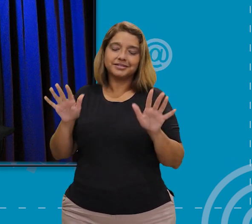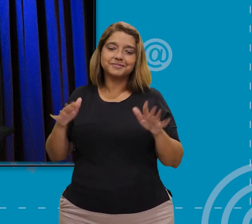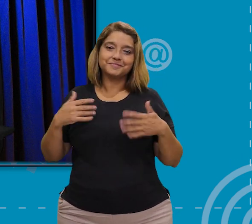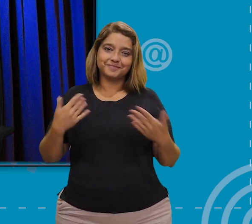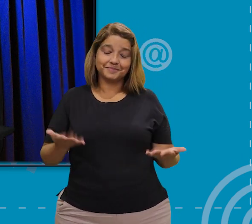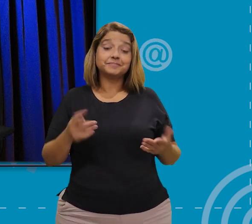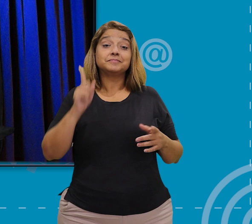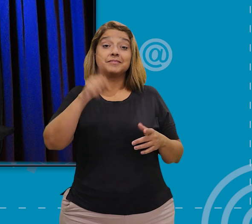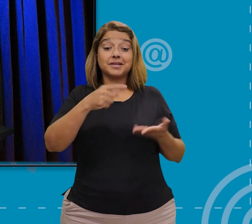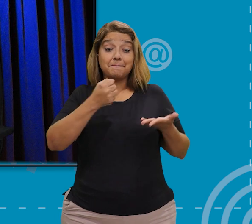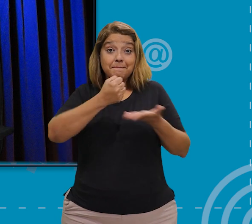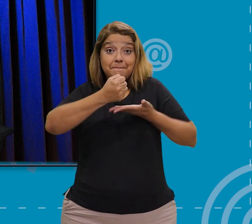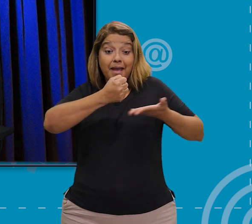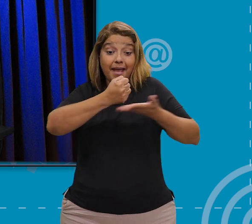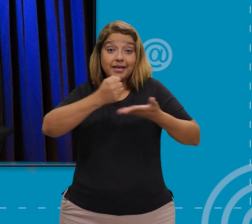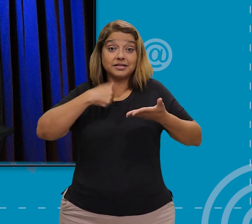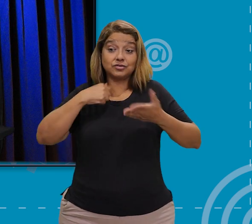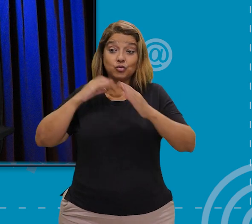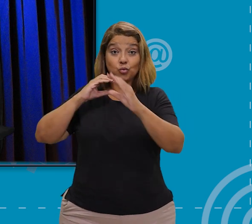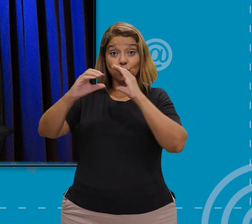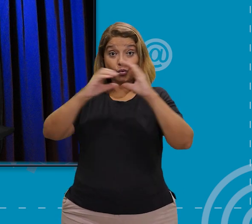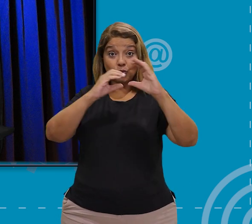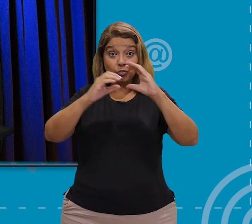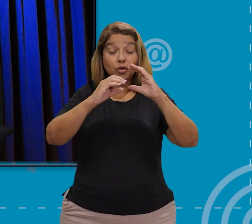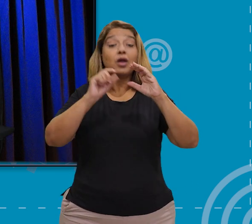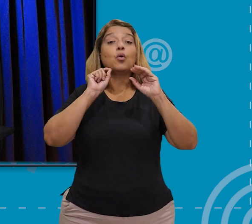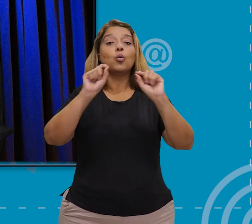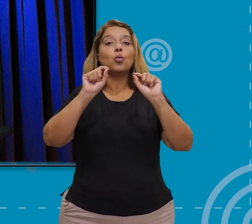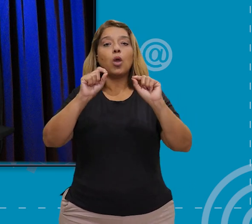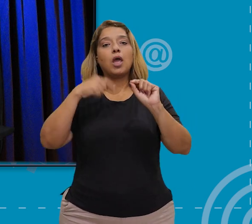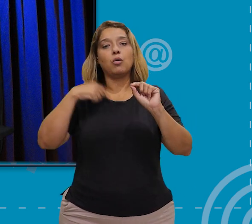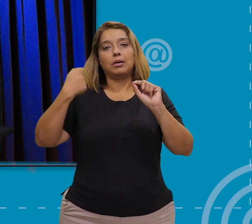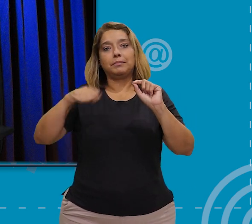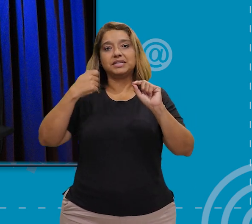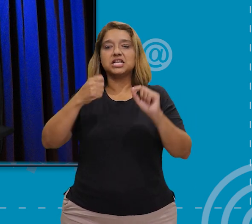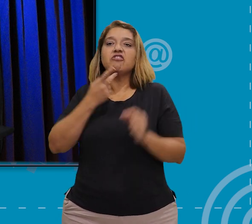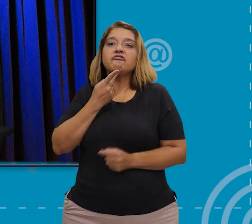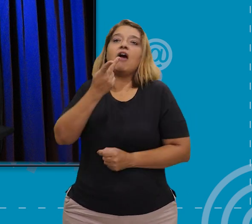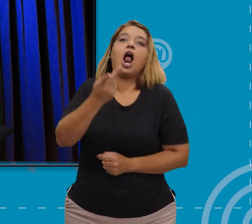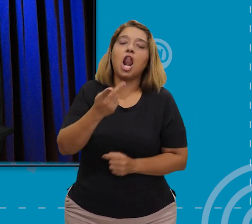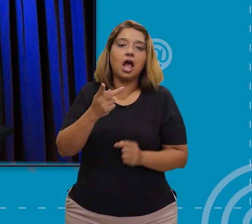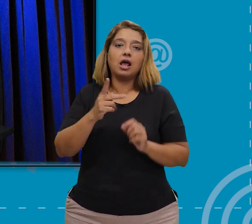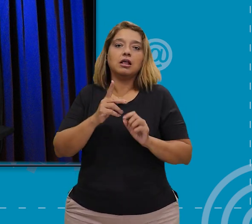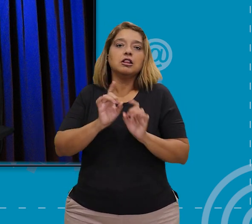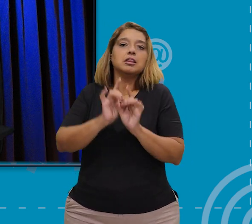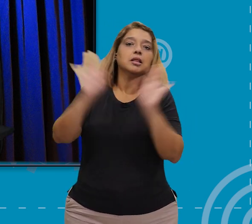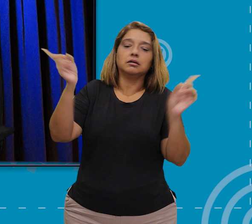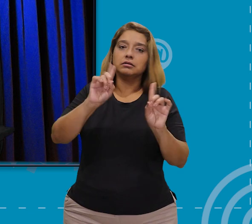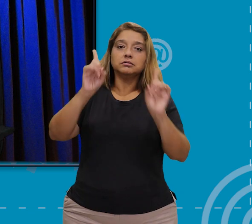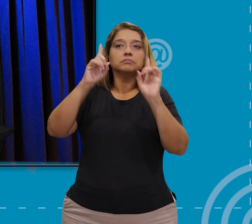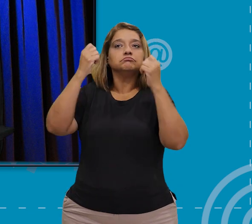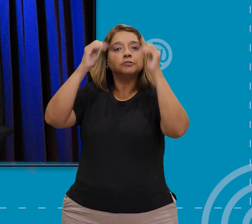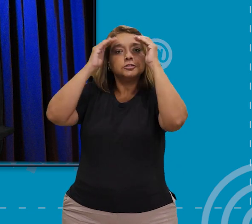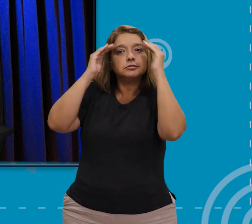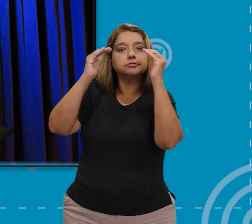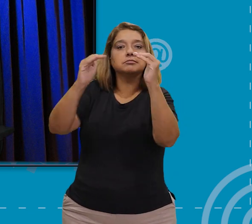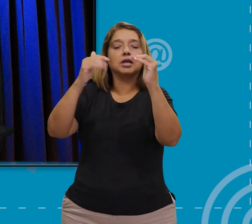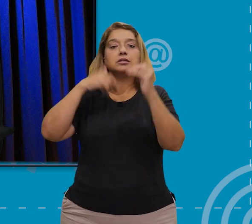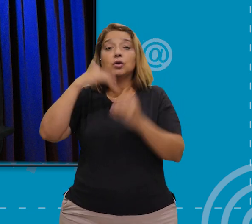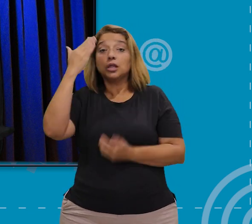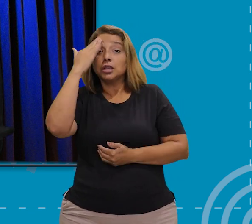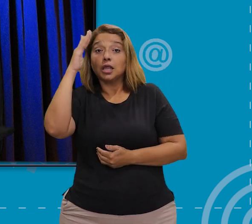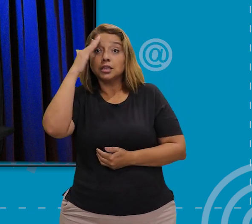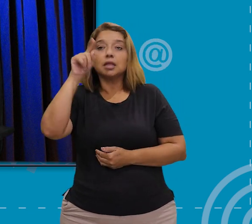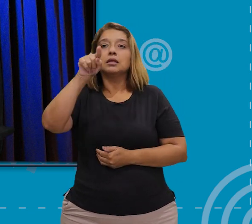E ela acontece, né? Porque a base de uma comunicação, e a gente não pode esquecer, é a escuta. E é a escuta empática, aquela escuta